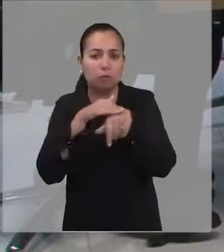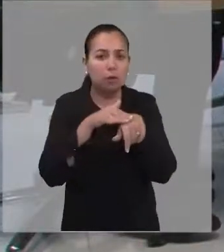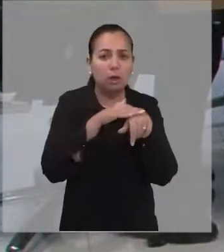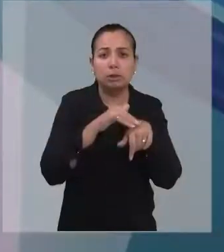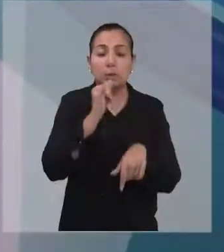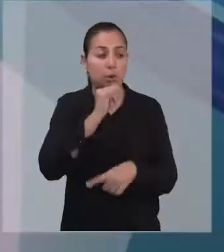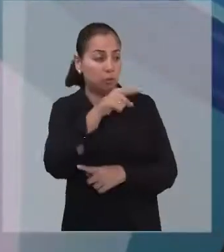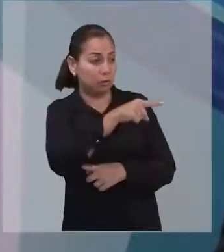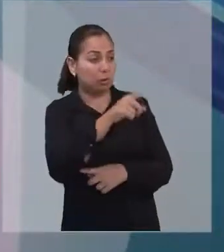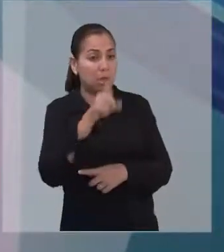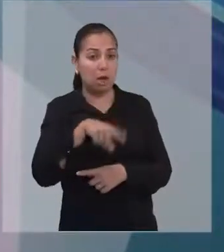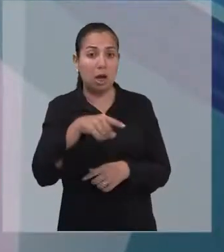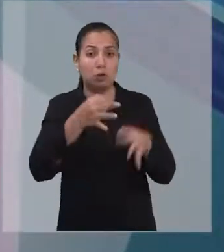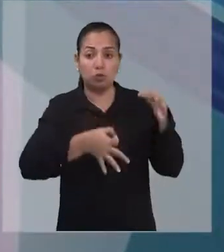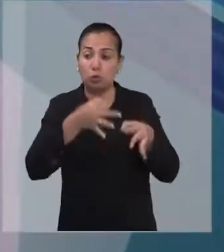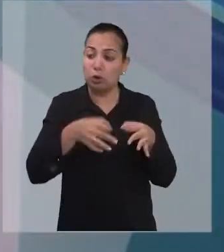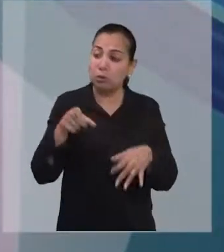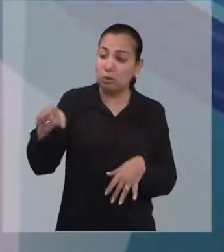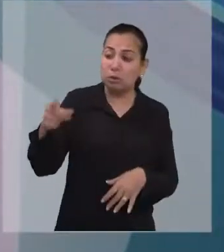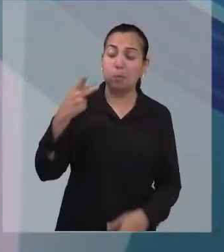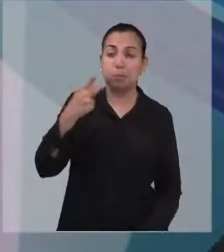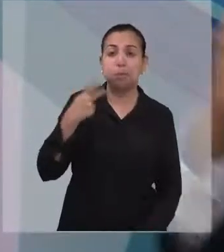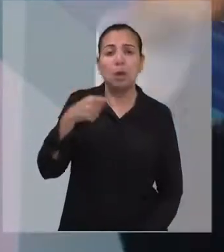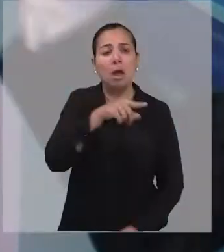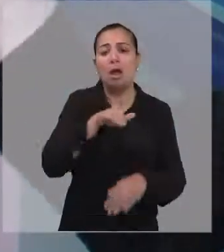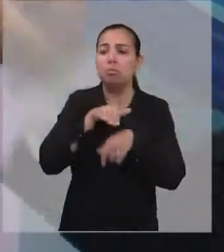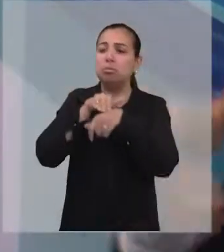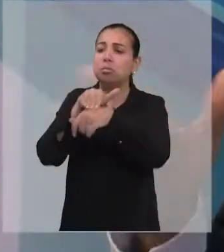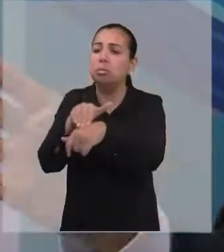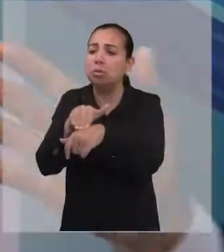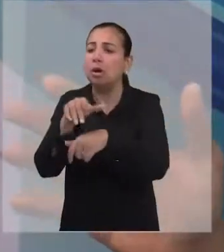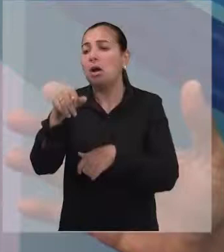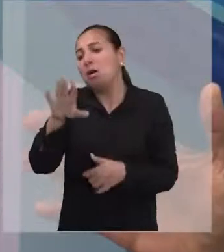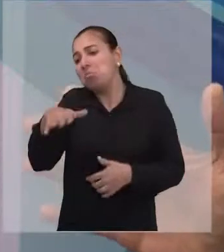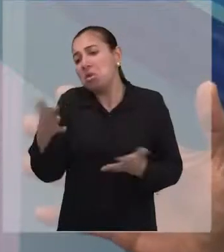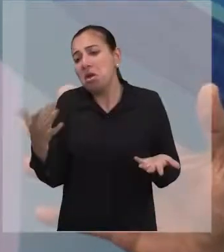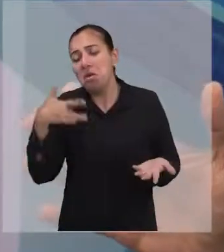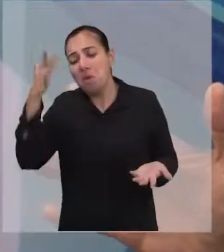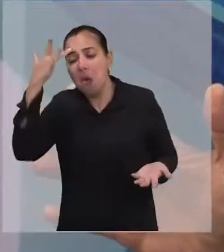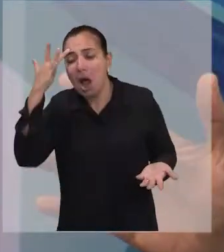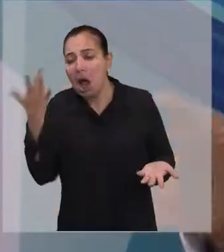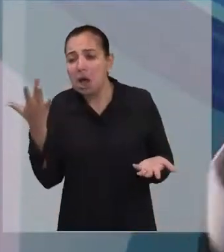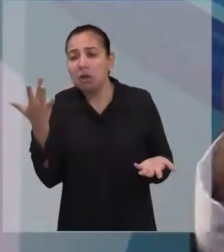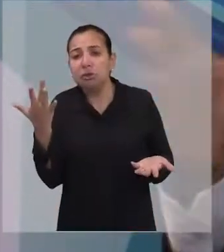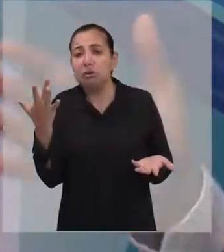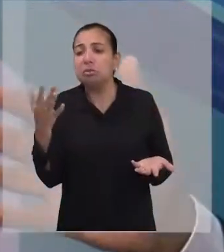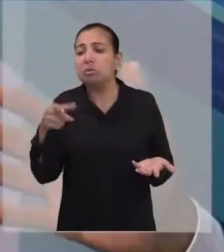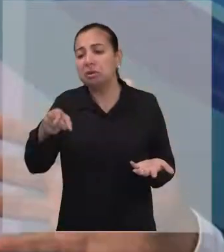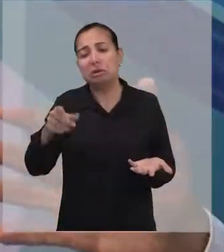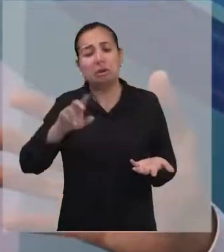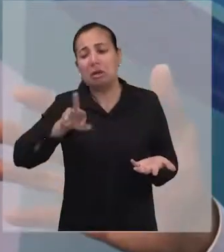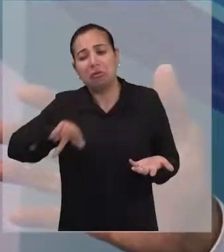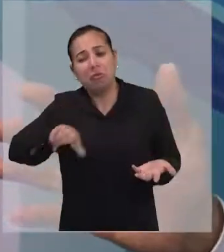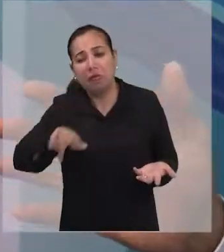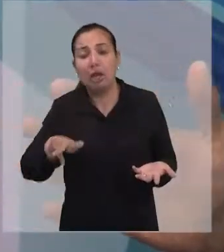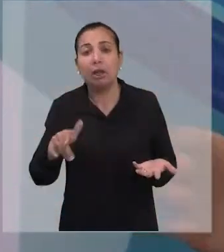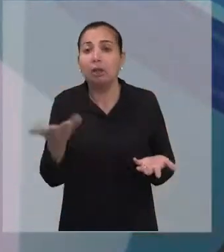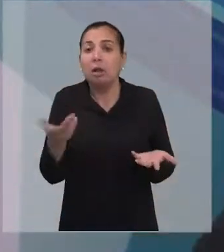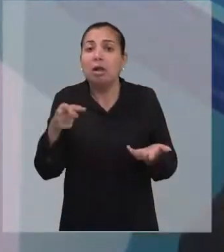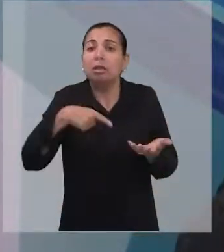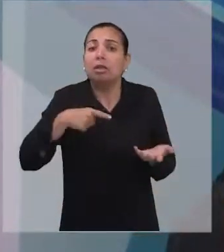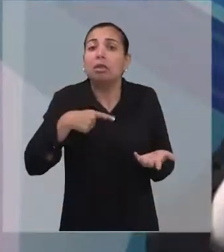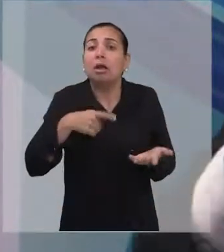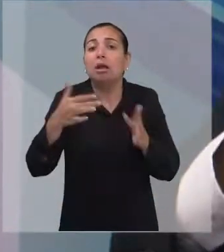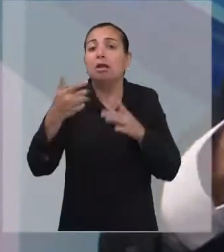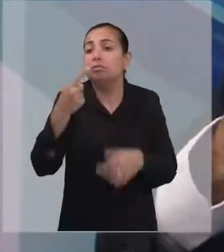Rômulo é procurador, e você diz para ele que acha que uma coisa devia ser assim. Você está conversando da intimidade. Você não